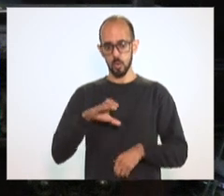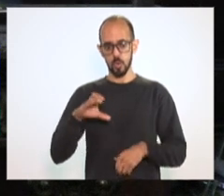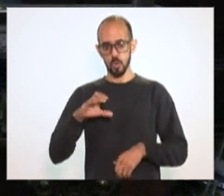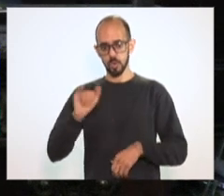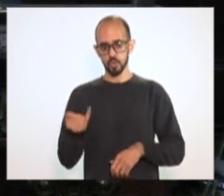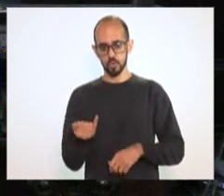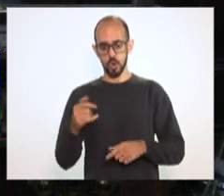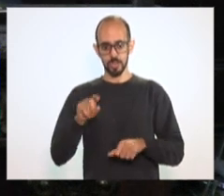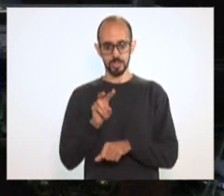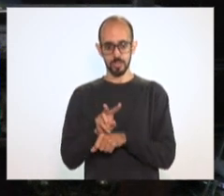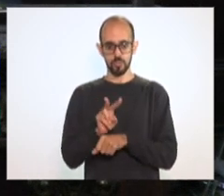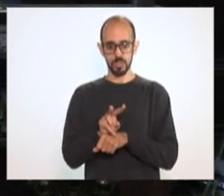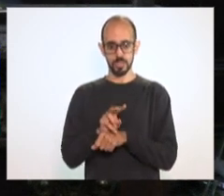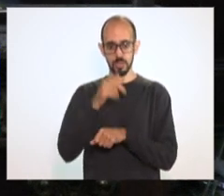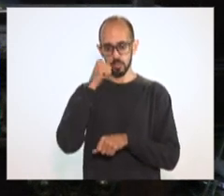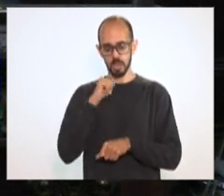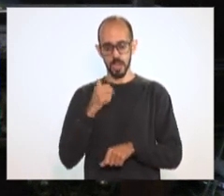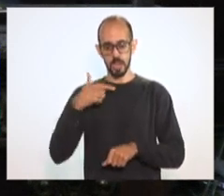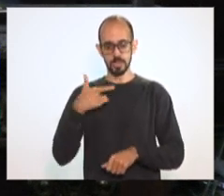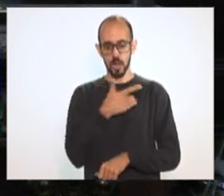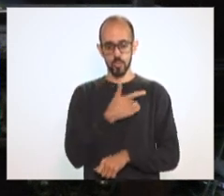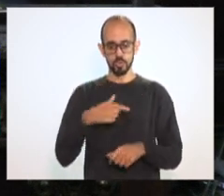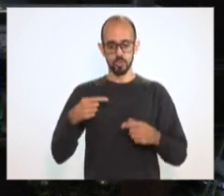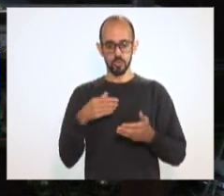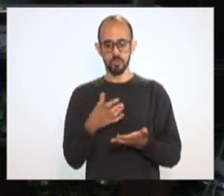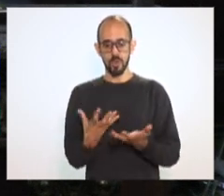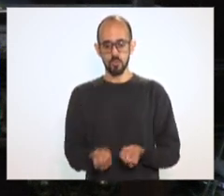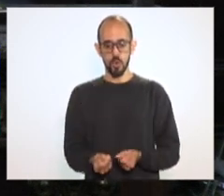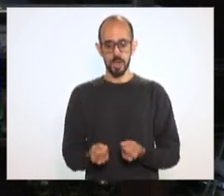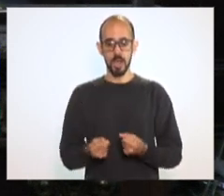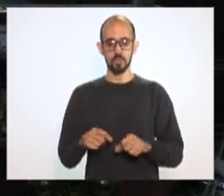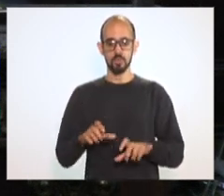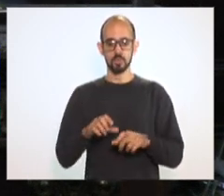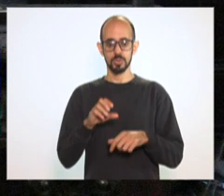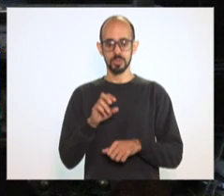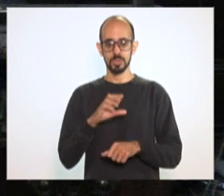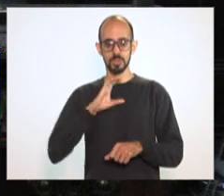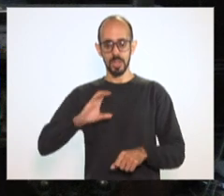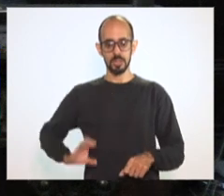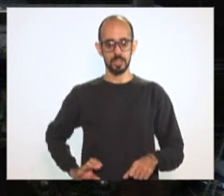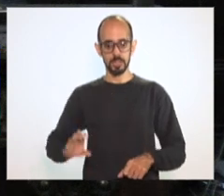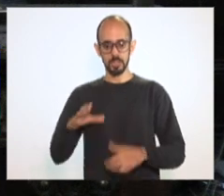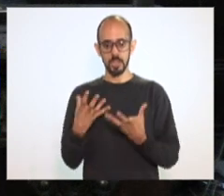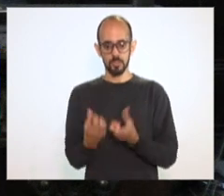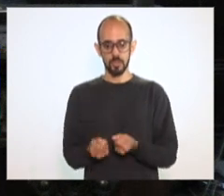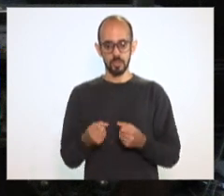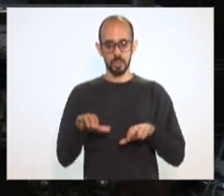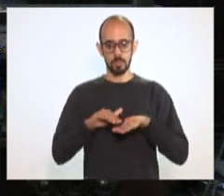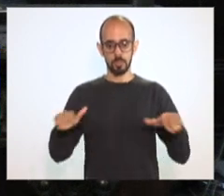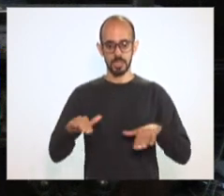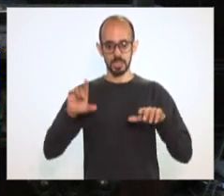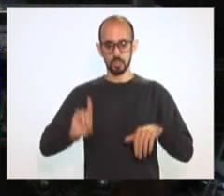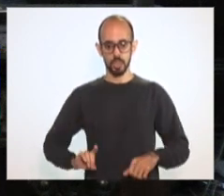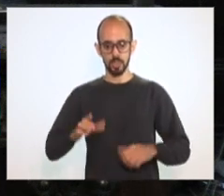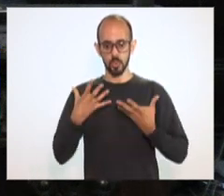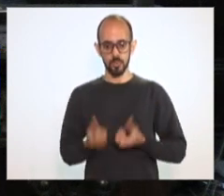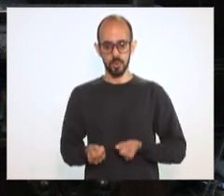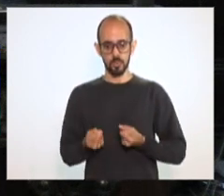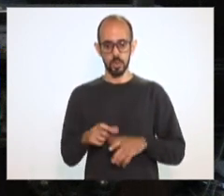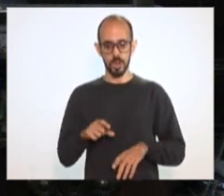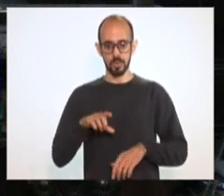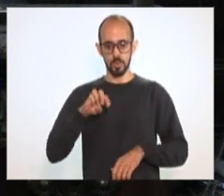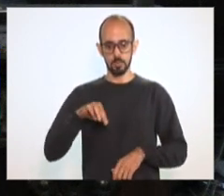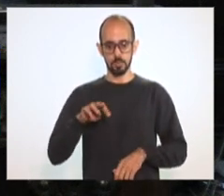defesa de direitos da mulher favorável de saúde favorável defesa de direitos humanos de cidadania favorável da mesa diretora favorável relatores deputado Márcio Pacheco